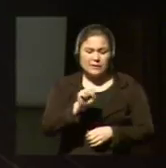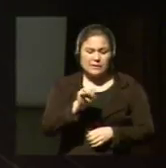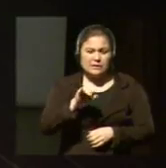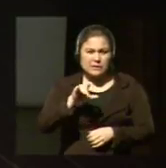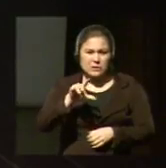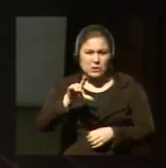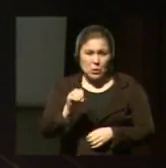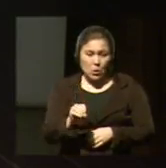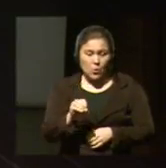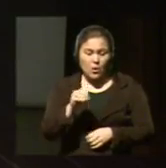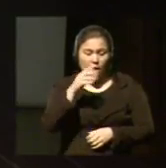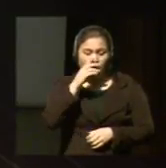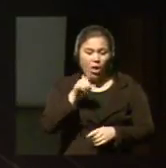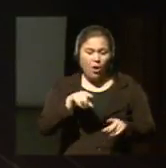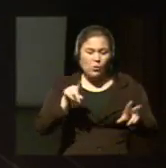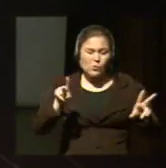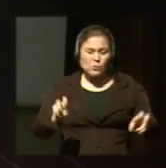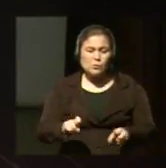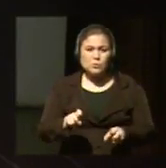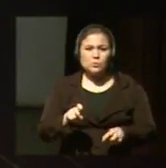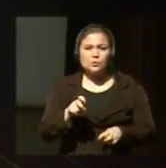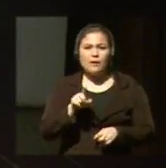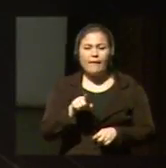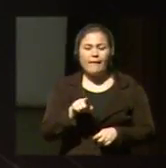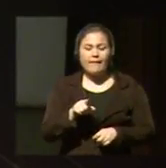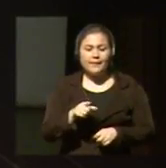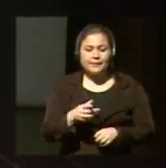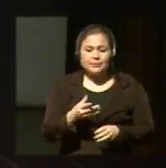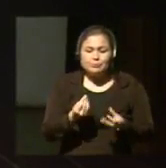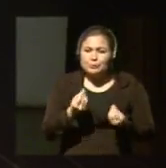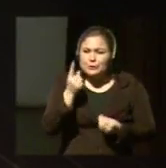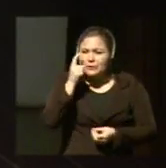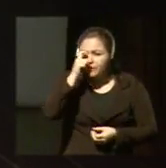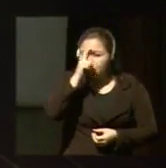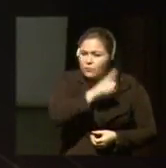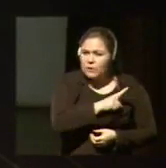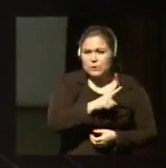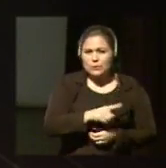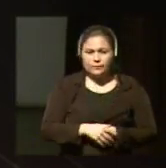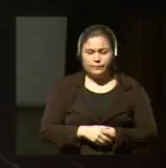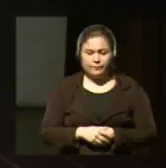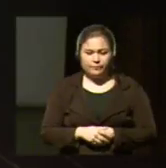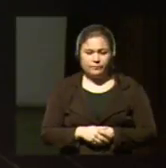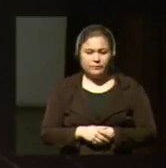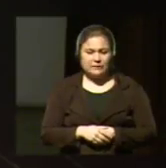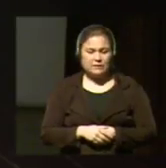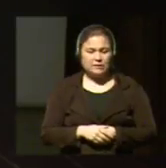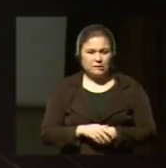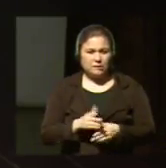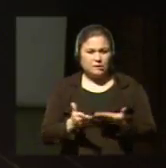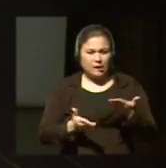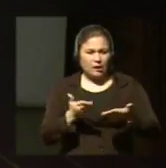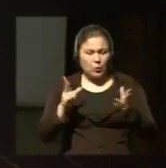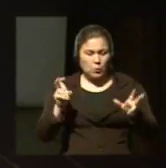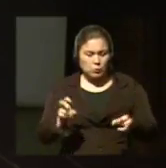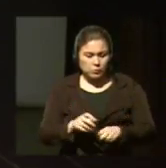E é um tema, a violência ali é muito difícil de ser tratada.